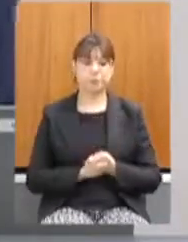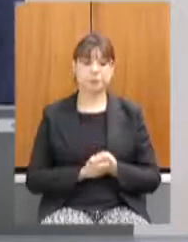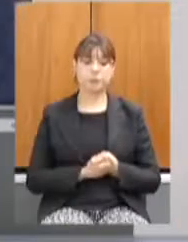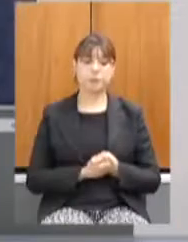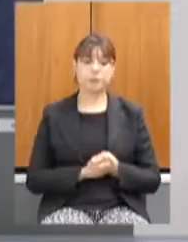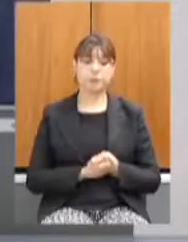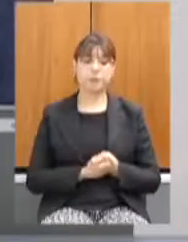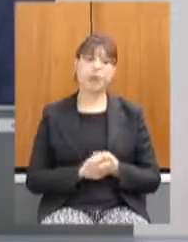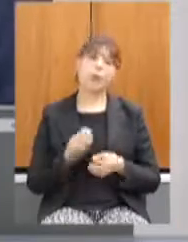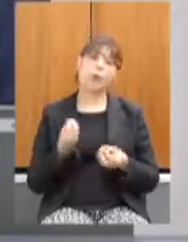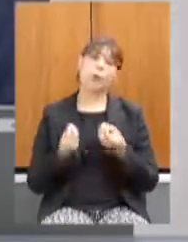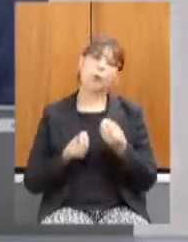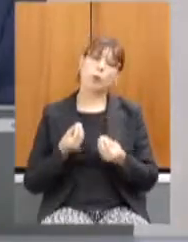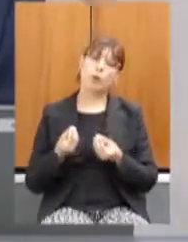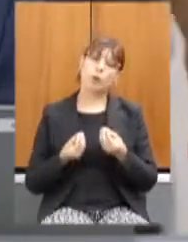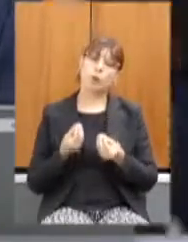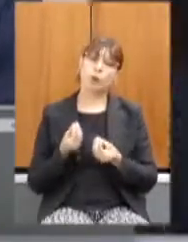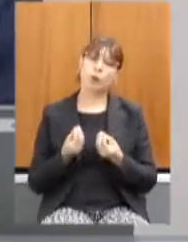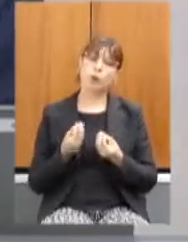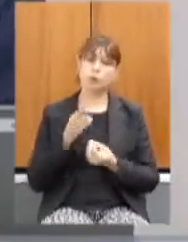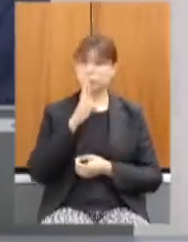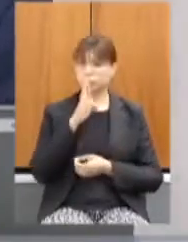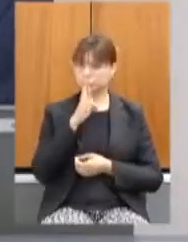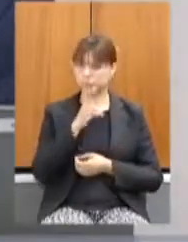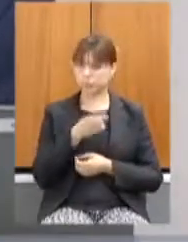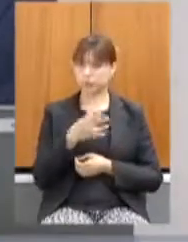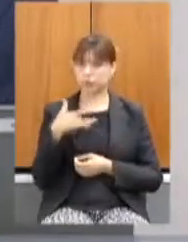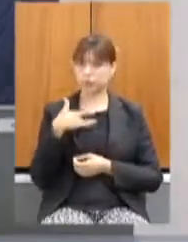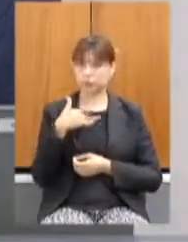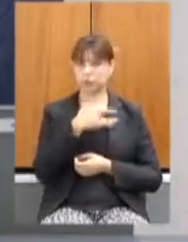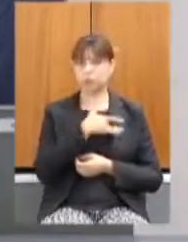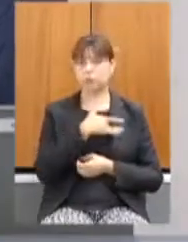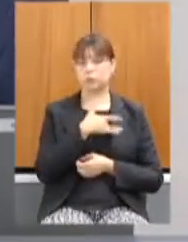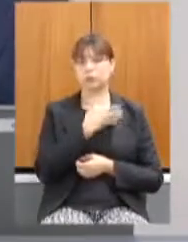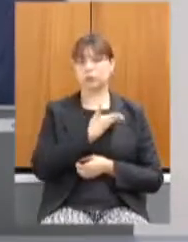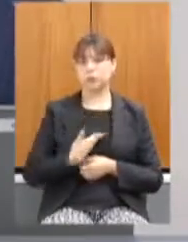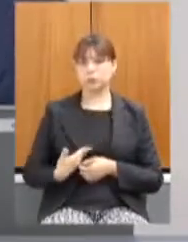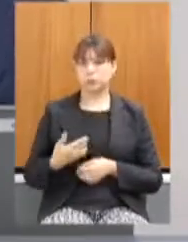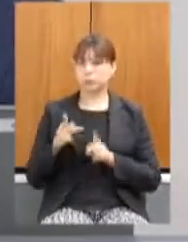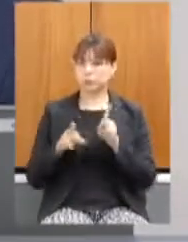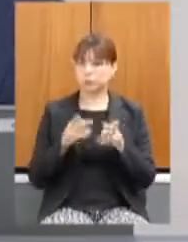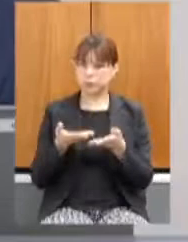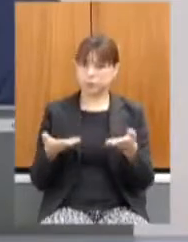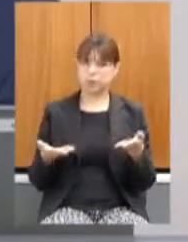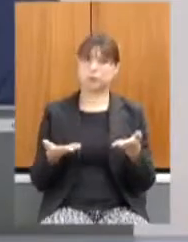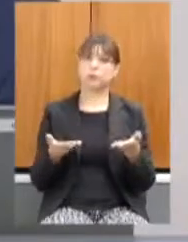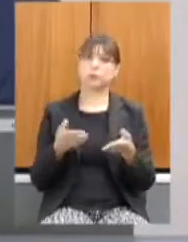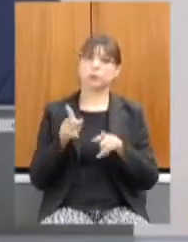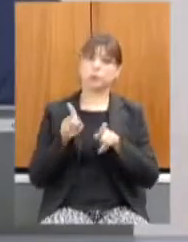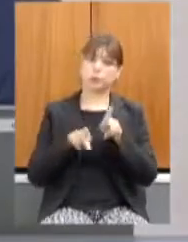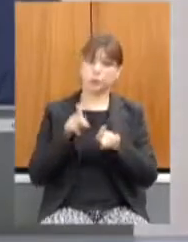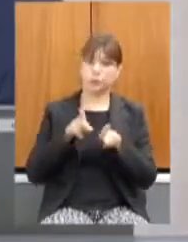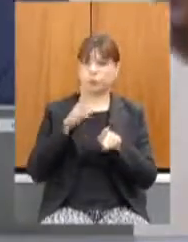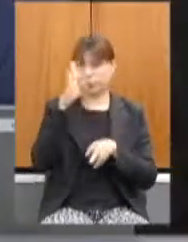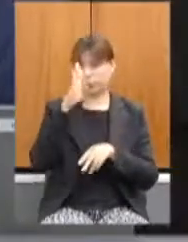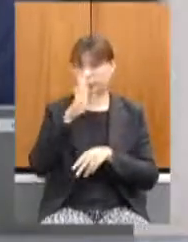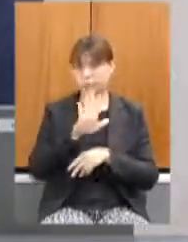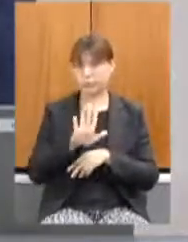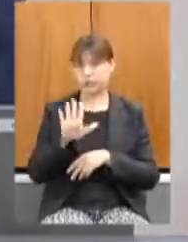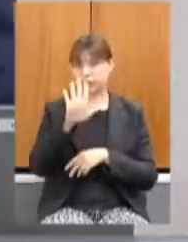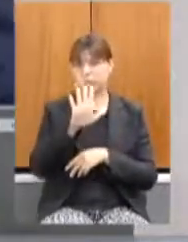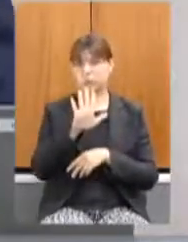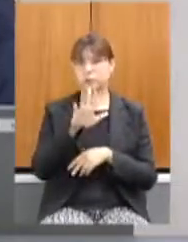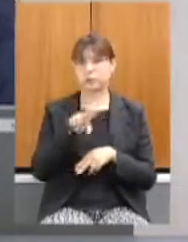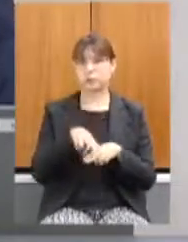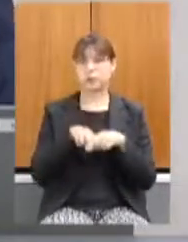os resultados para a saúde pública e para o povo brasileiro dessas eleições que nós enfrentamos eu